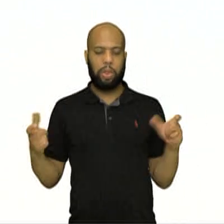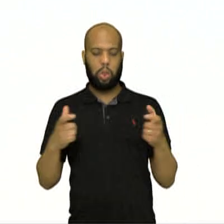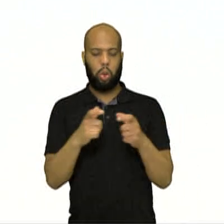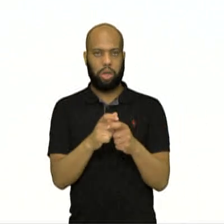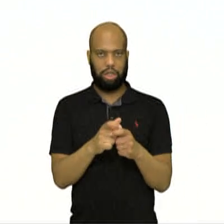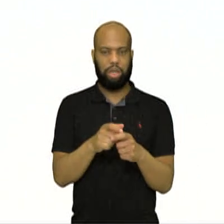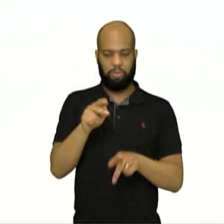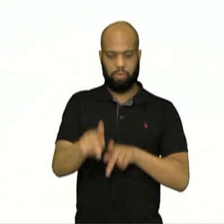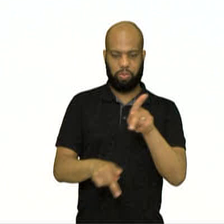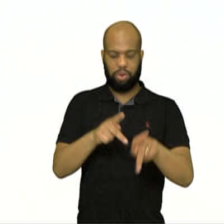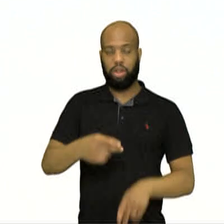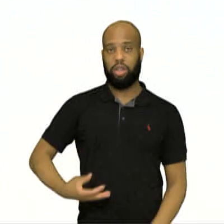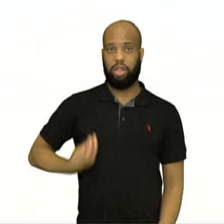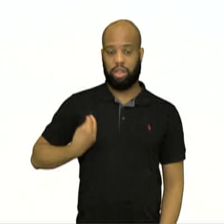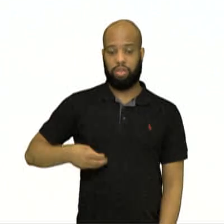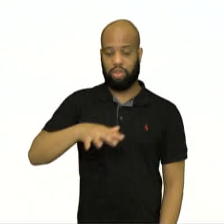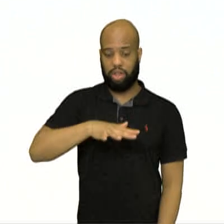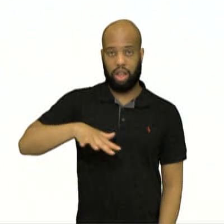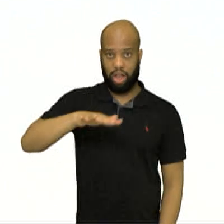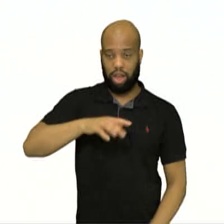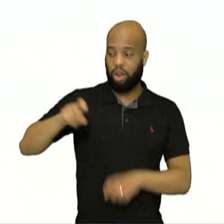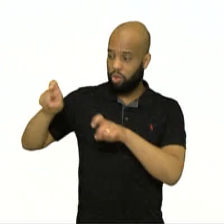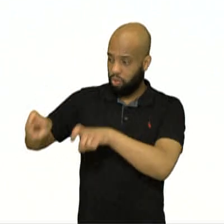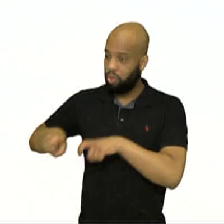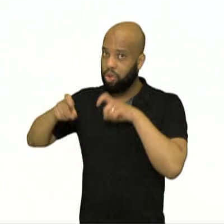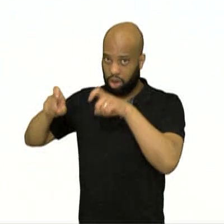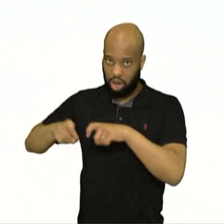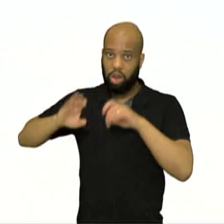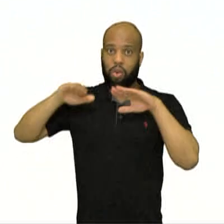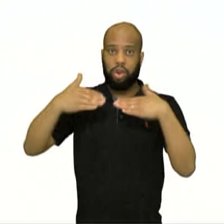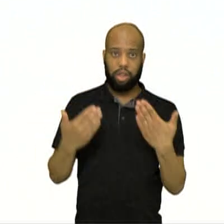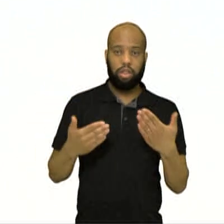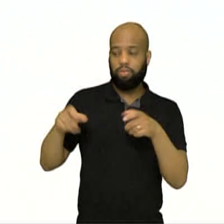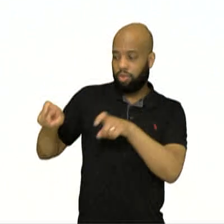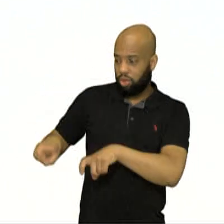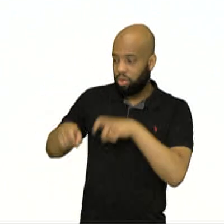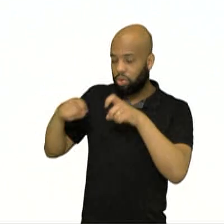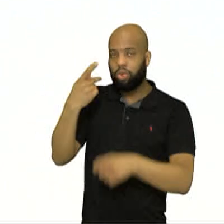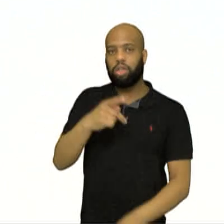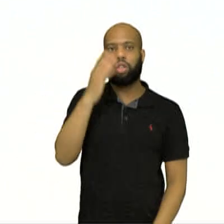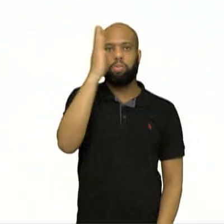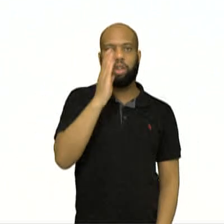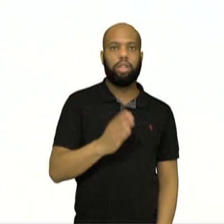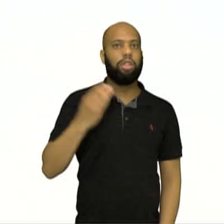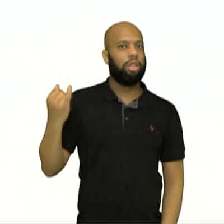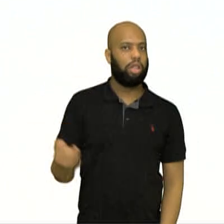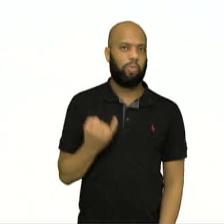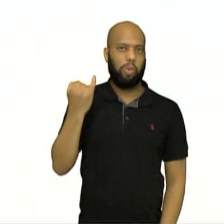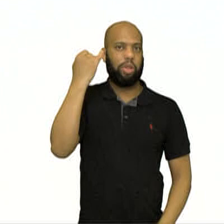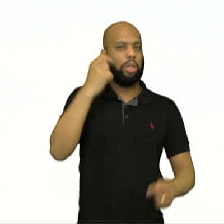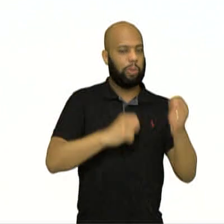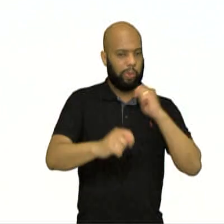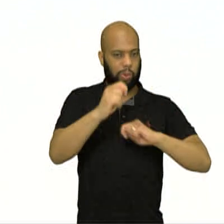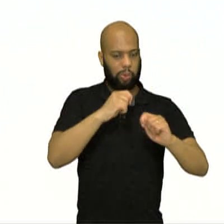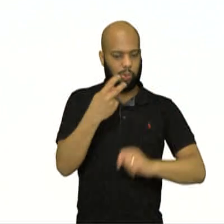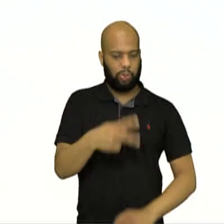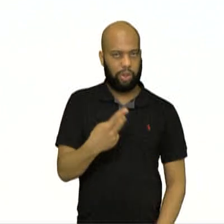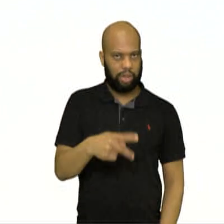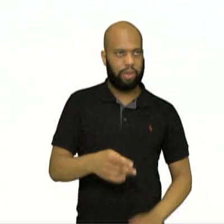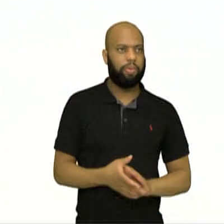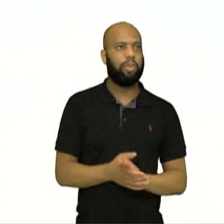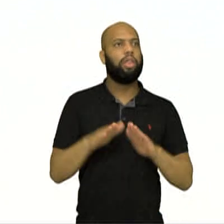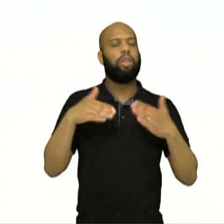atualmente vivendo na área rural, a agricultura do Brasil ela é ainda muito importante para a economia do nosso país, né?